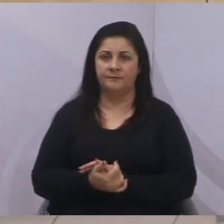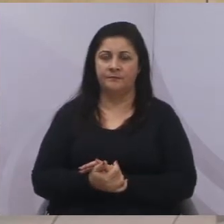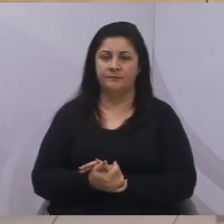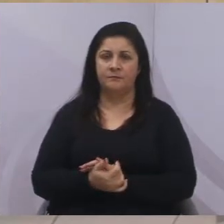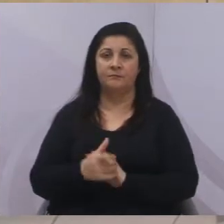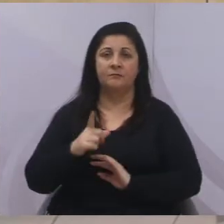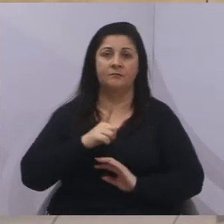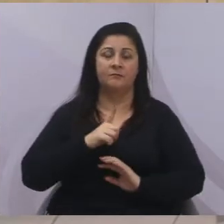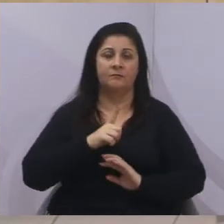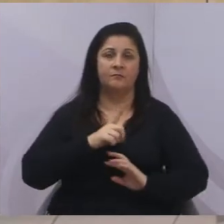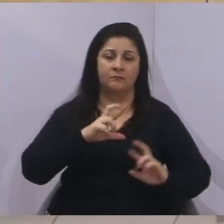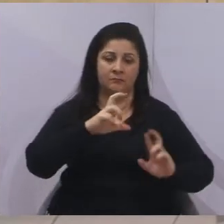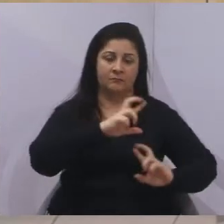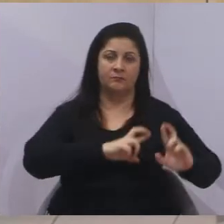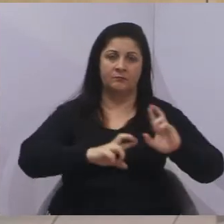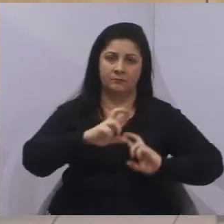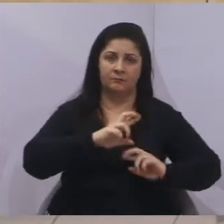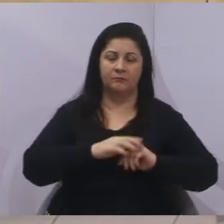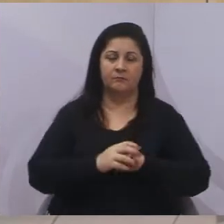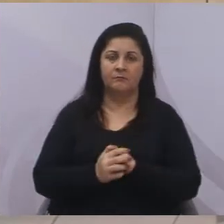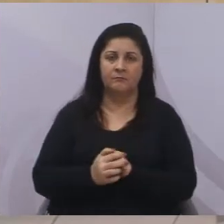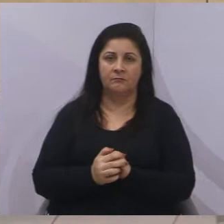nossa vigilância, que